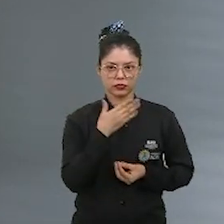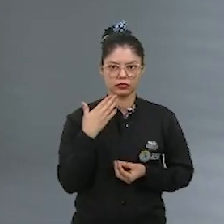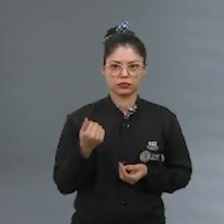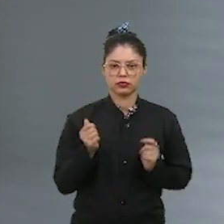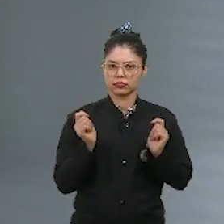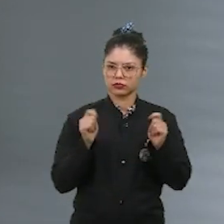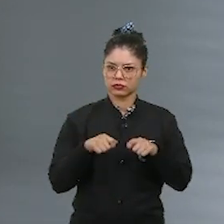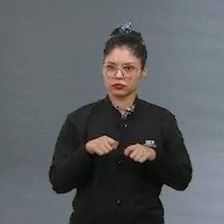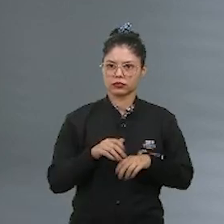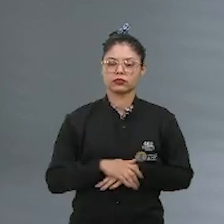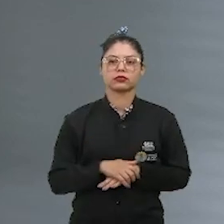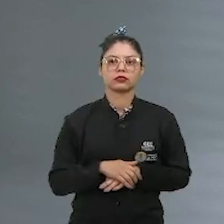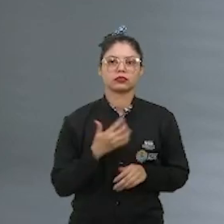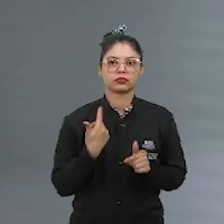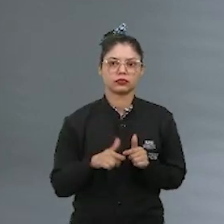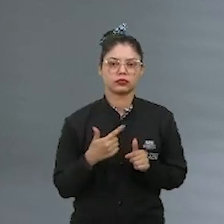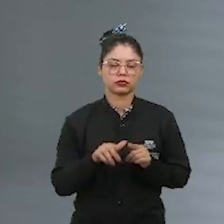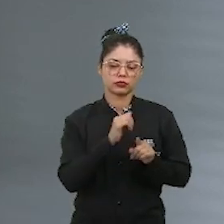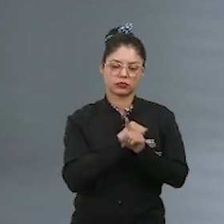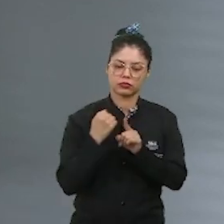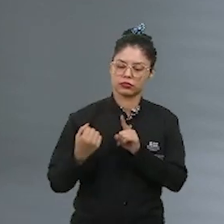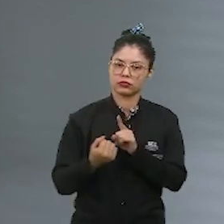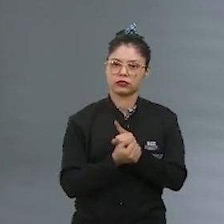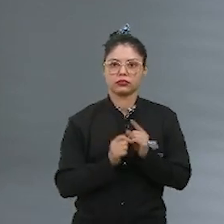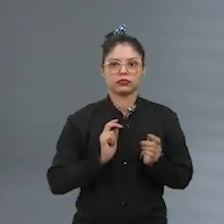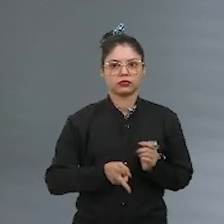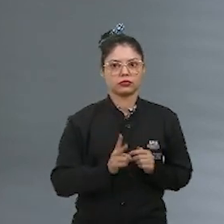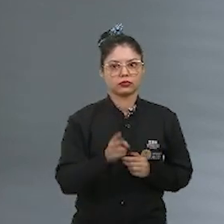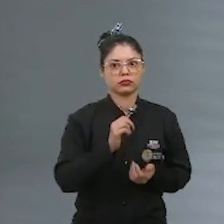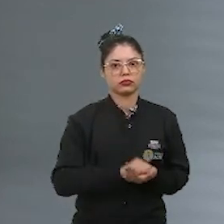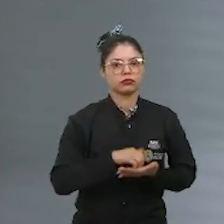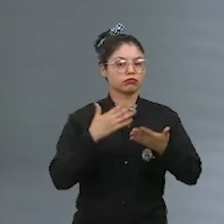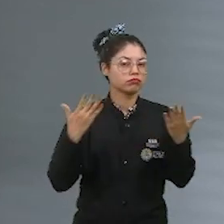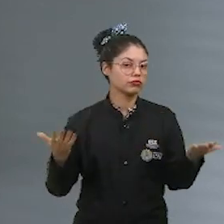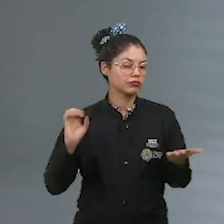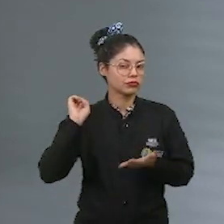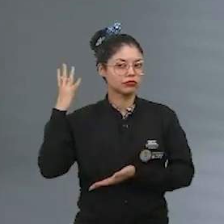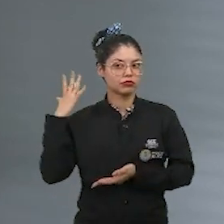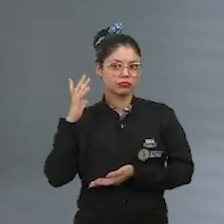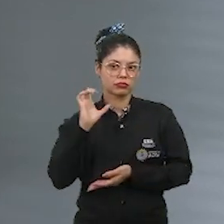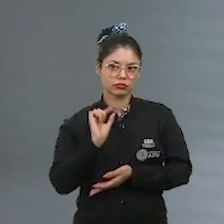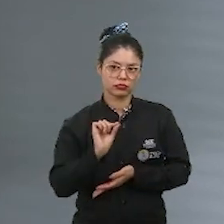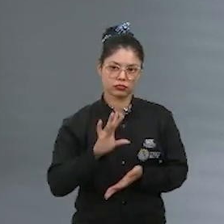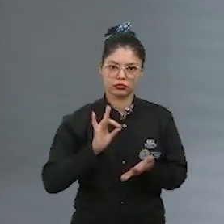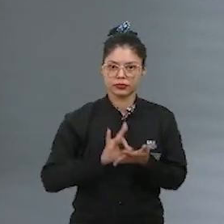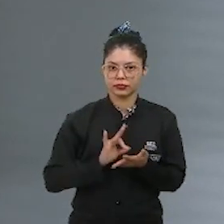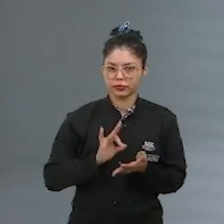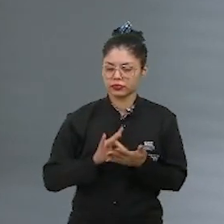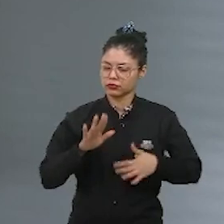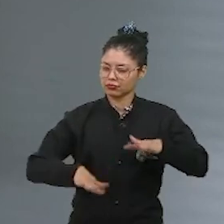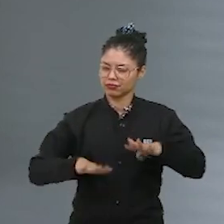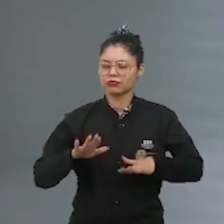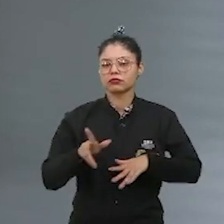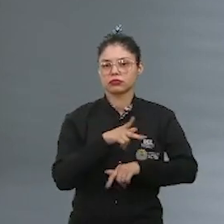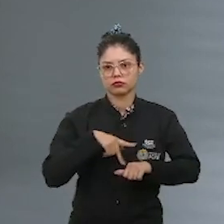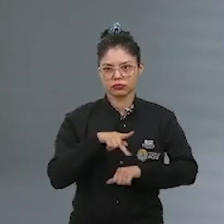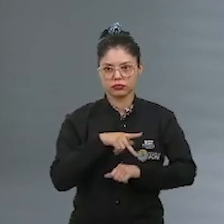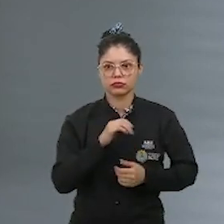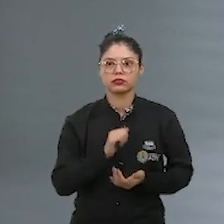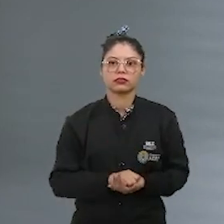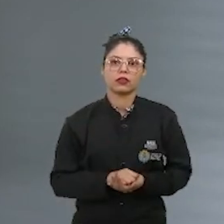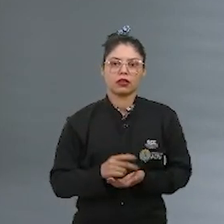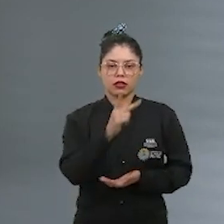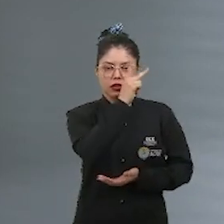forma possível é um problema social persistente. Infelizmente, a realidade de muitos países é